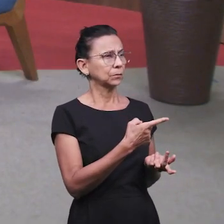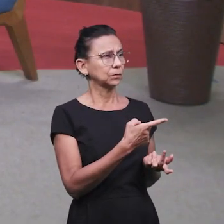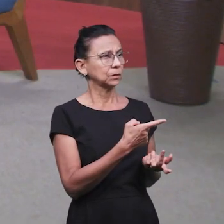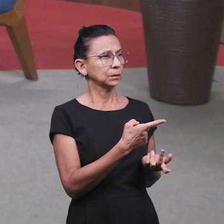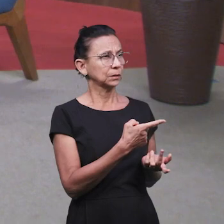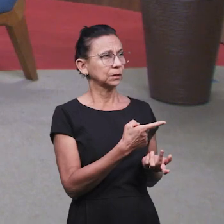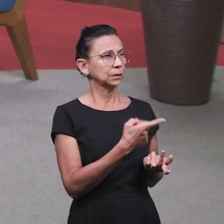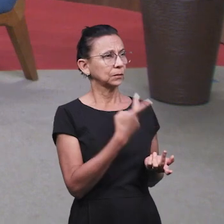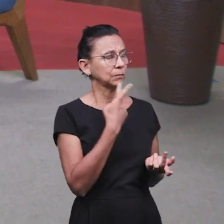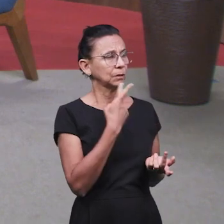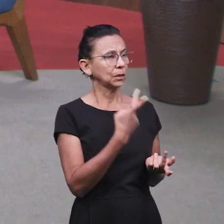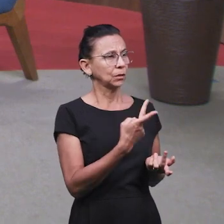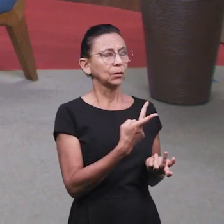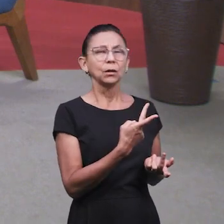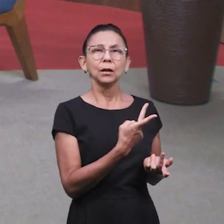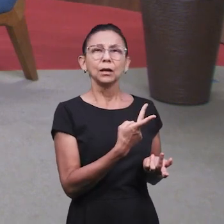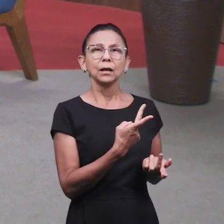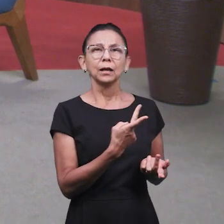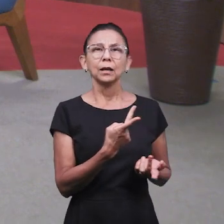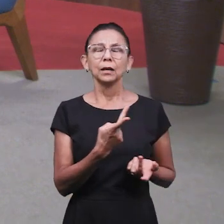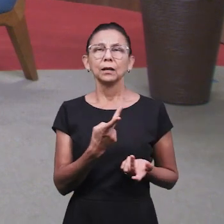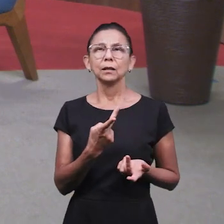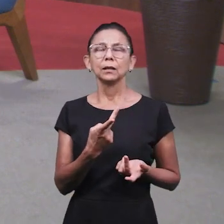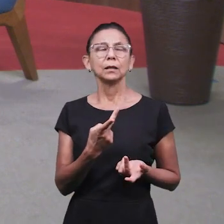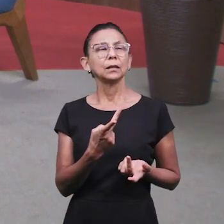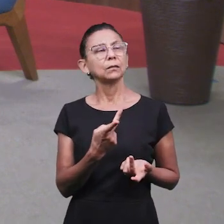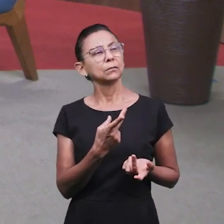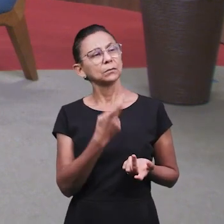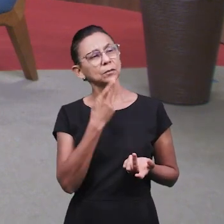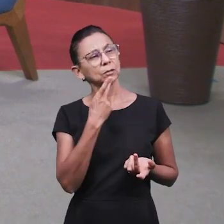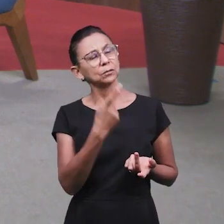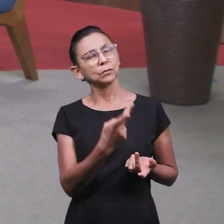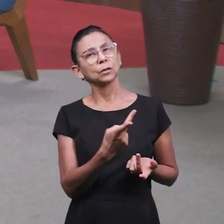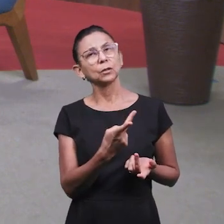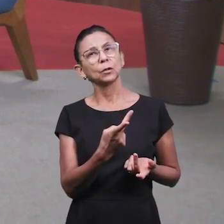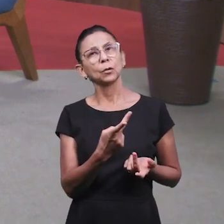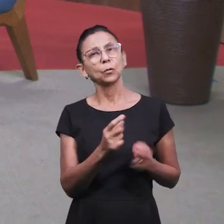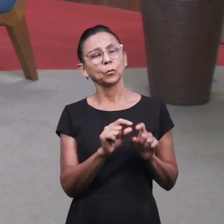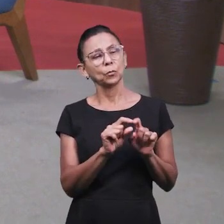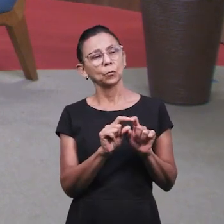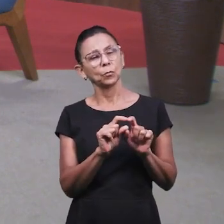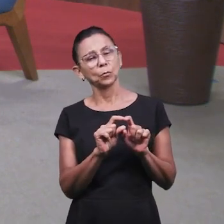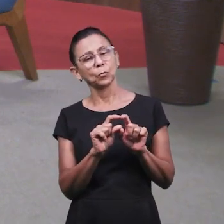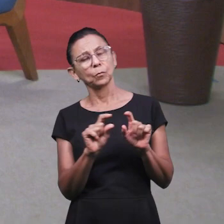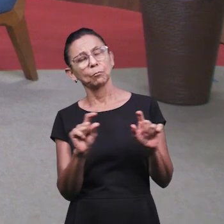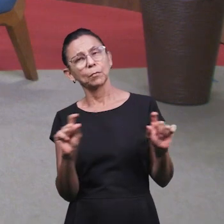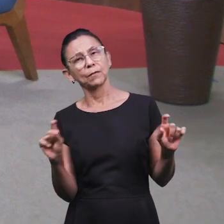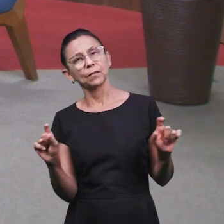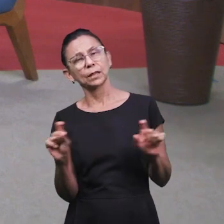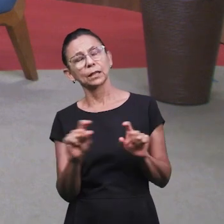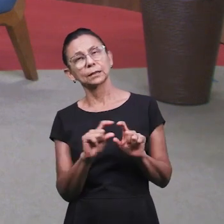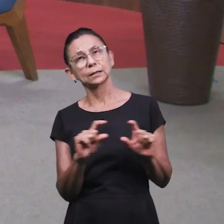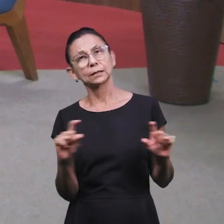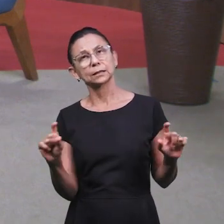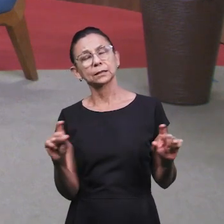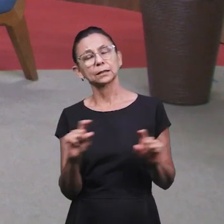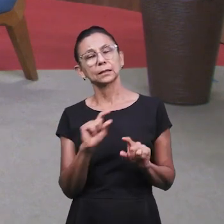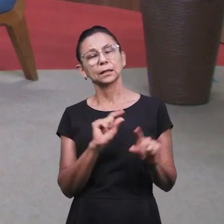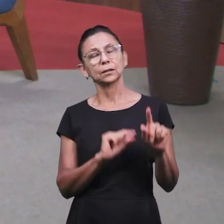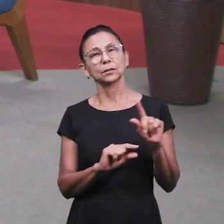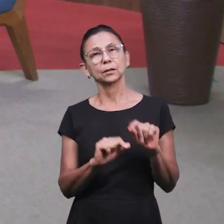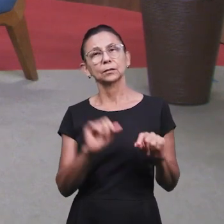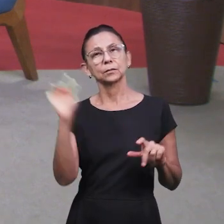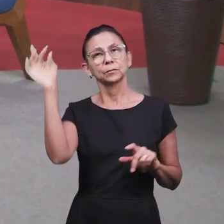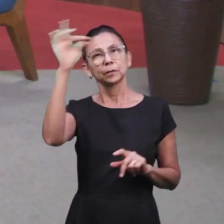você tocou nisso, né? Você usou uma expressão quase como sinônimo da outra, né? Que é